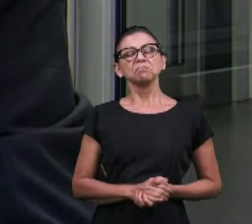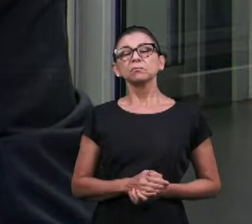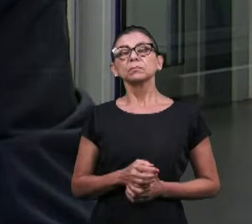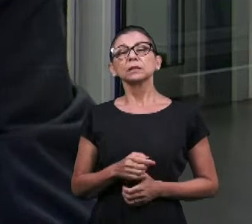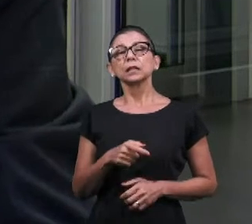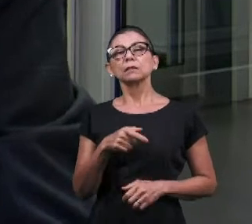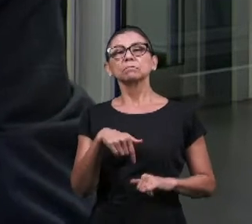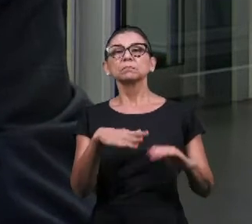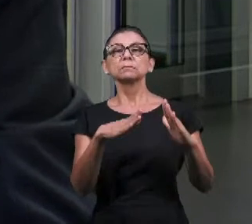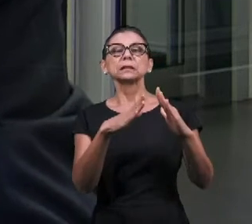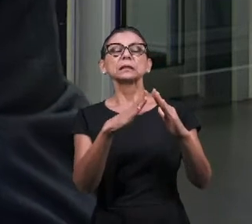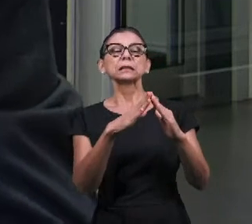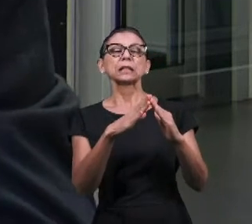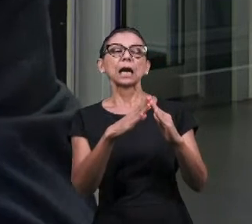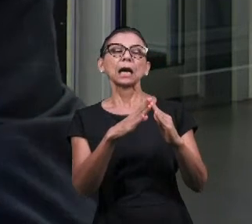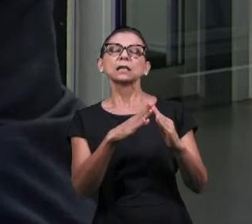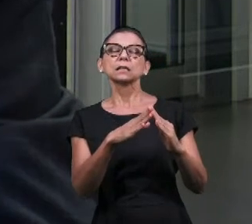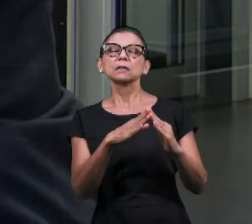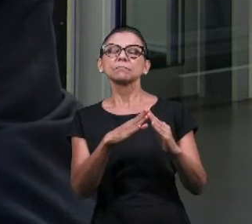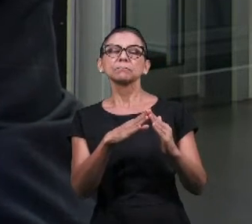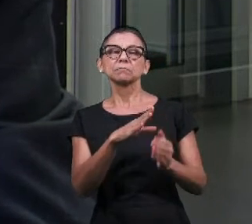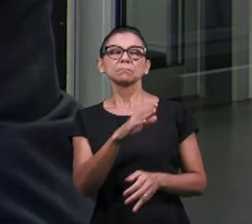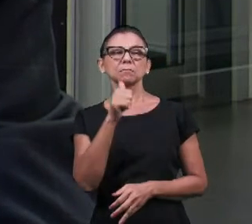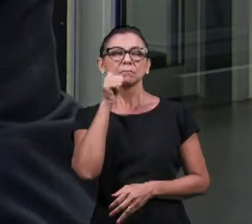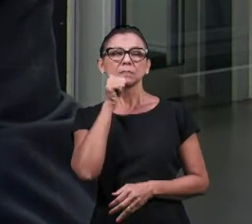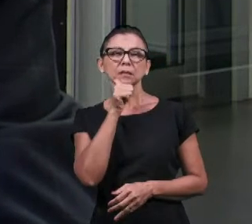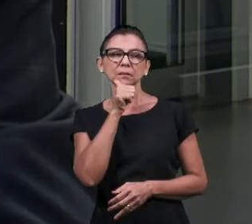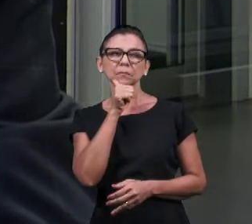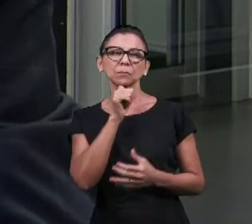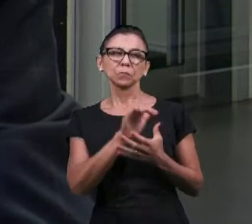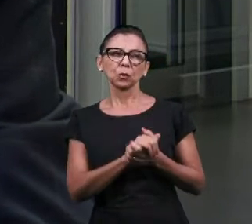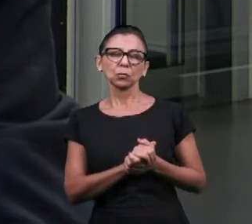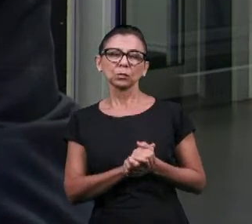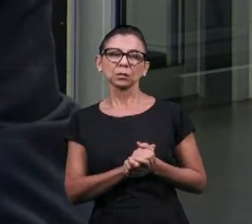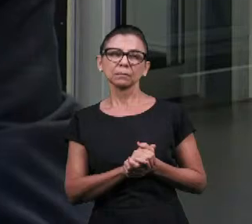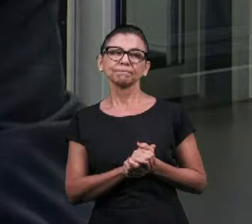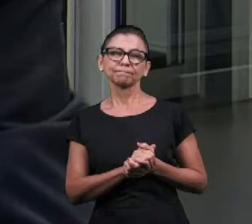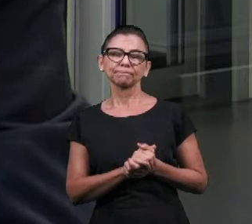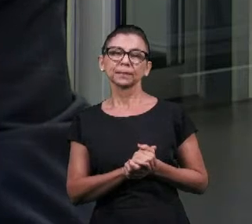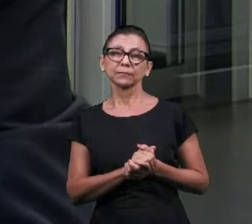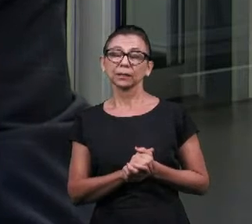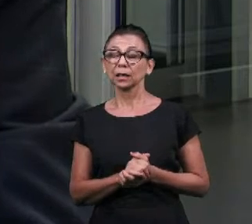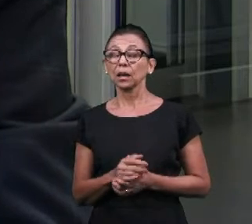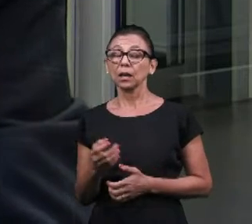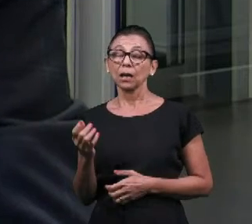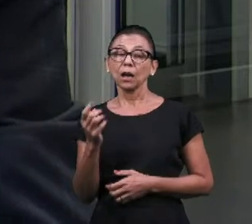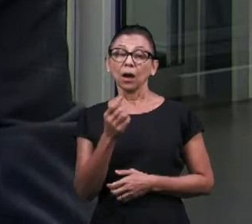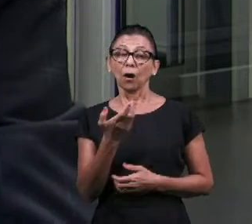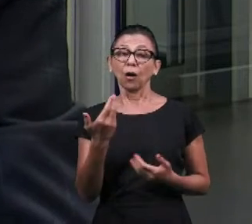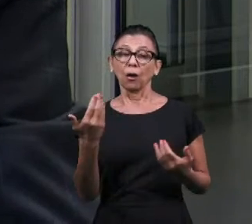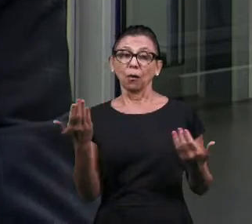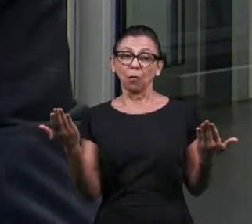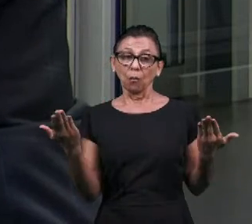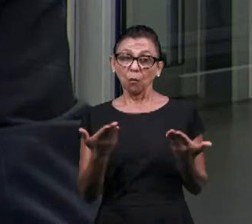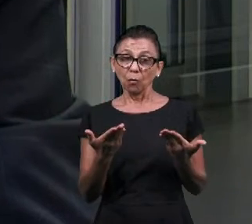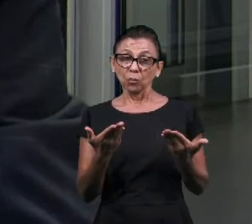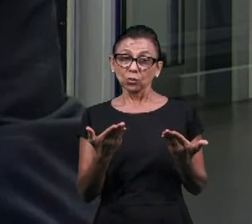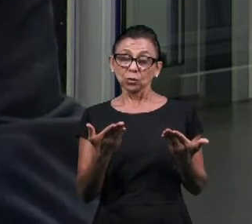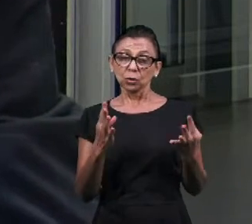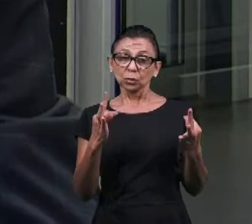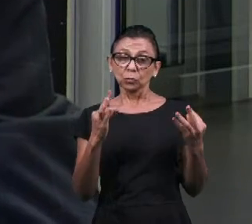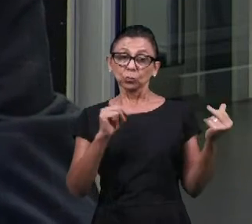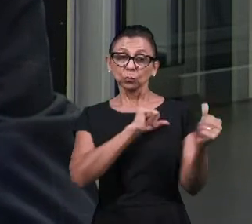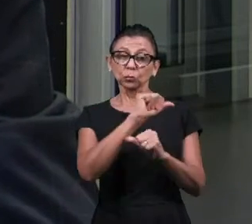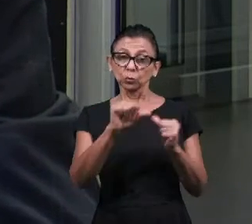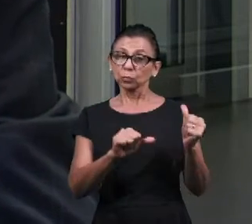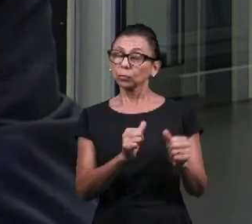eu posso dizer o que você me falou na sua conversão. É isso que eu quero pra minha vida. A partir daquele momento, eu